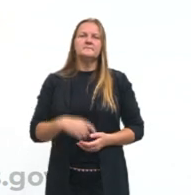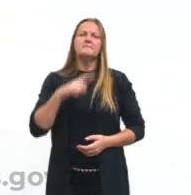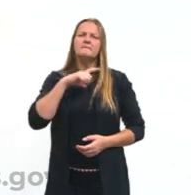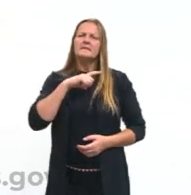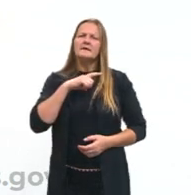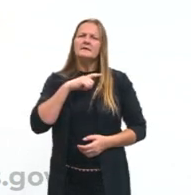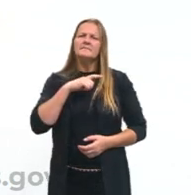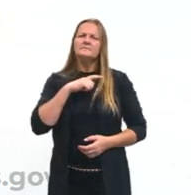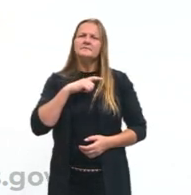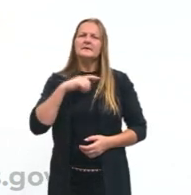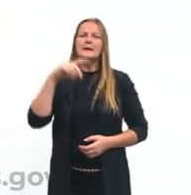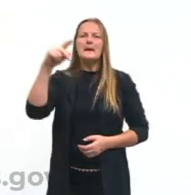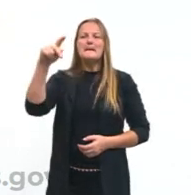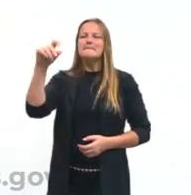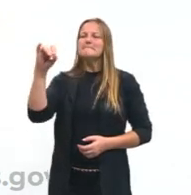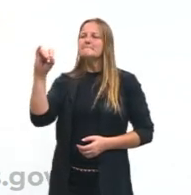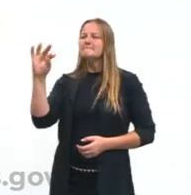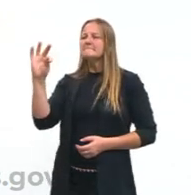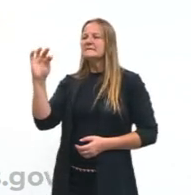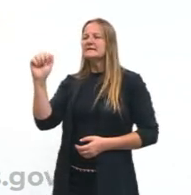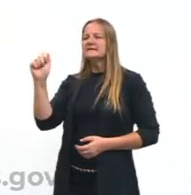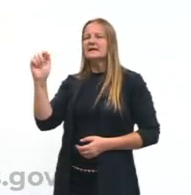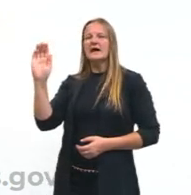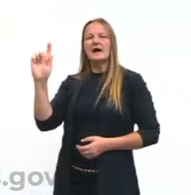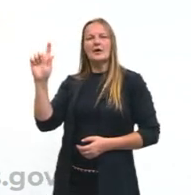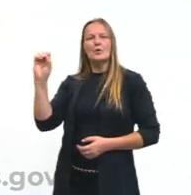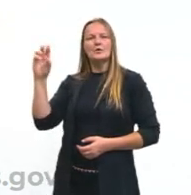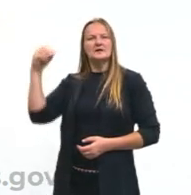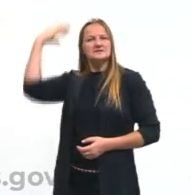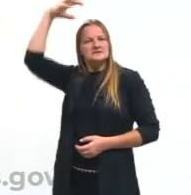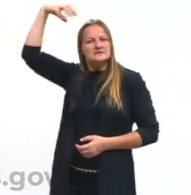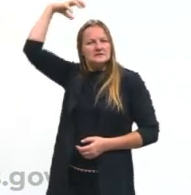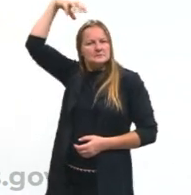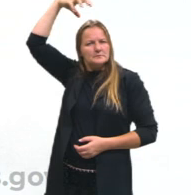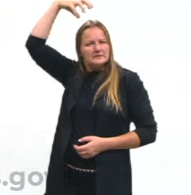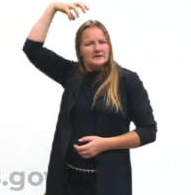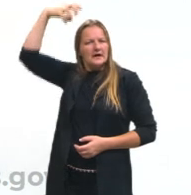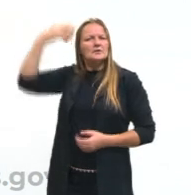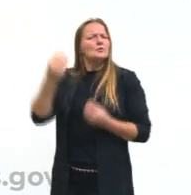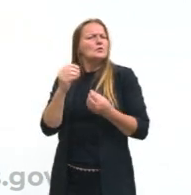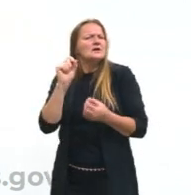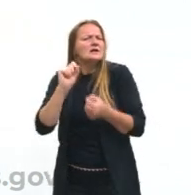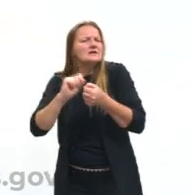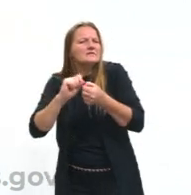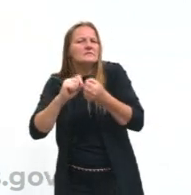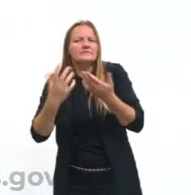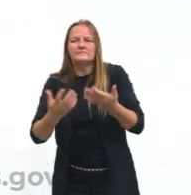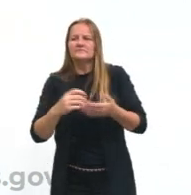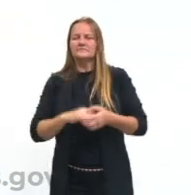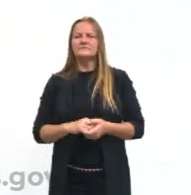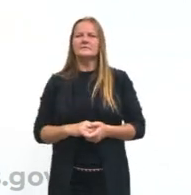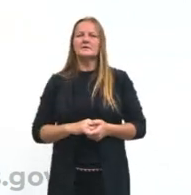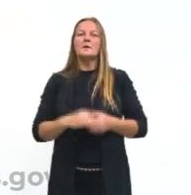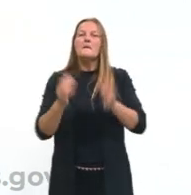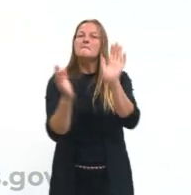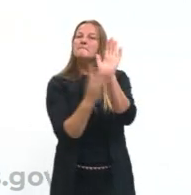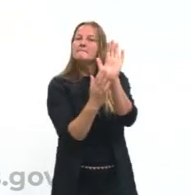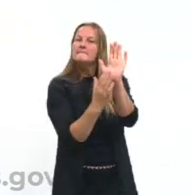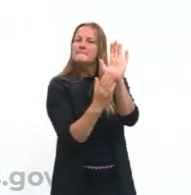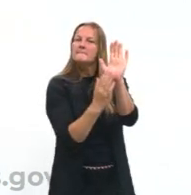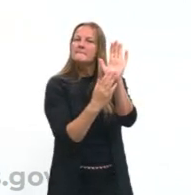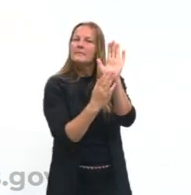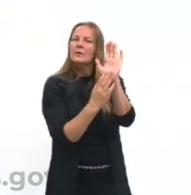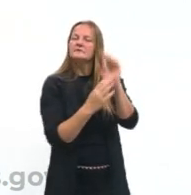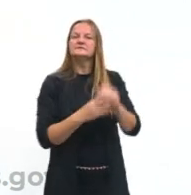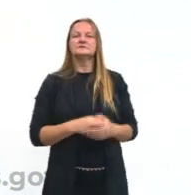esse camarada que chamado Pitágoras conhecidíssimo Pitágoras né O que que o Pitágoras vai vai propor como